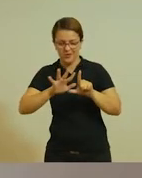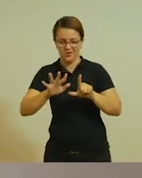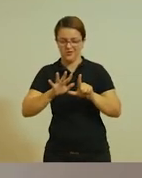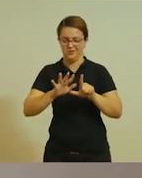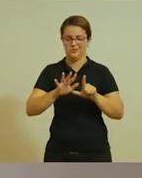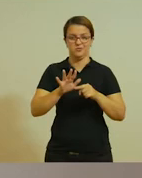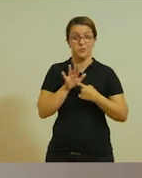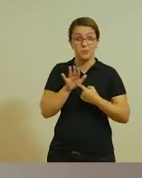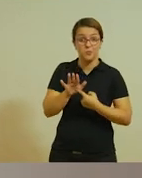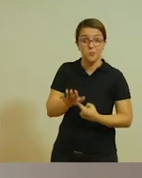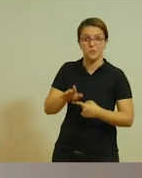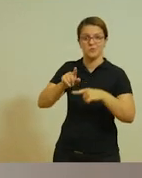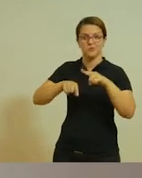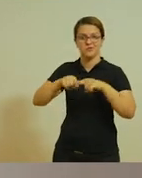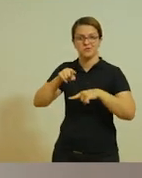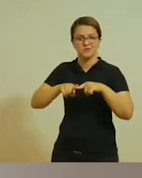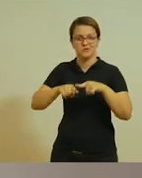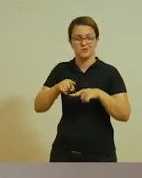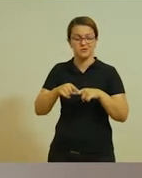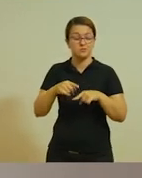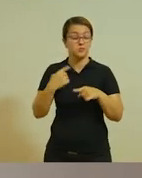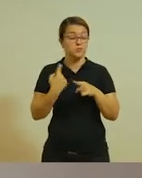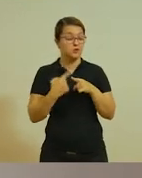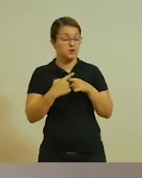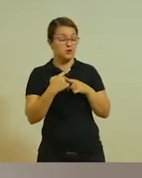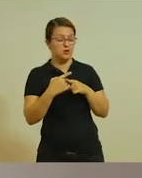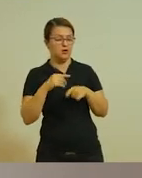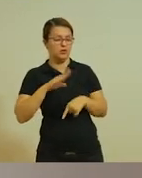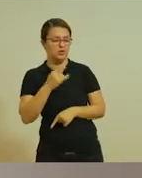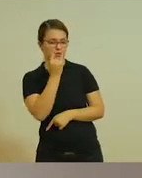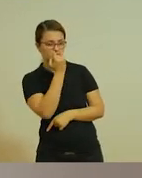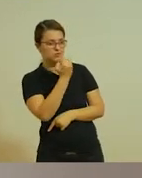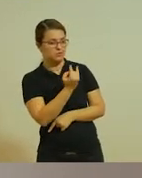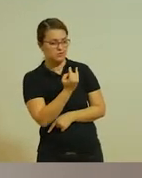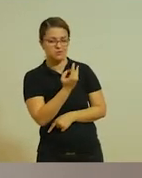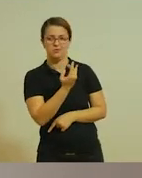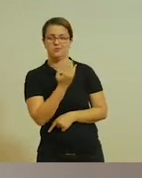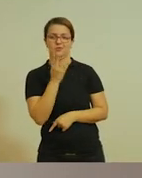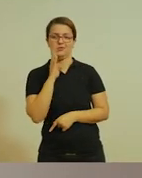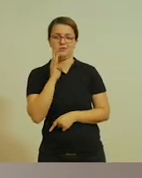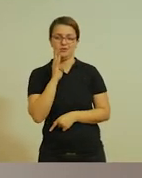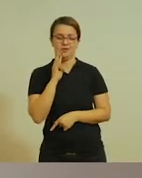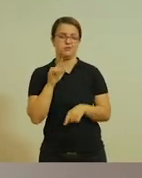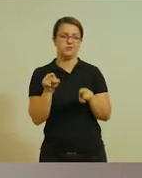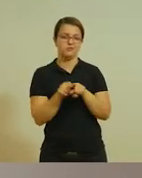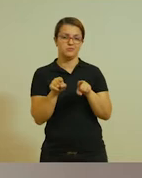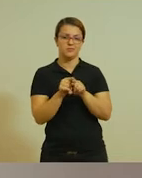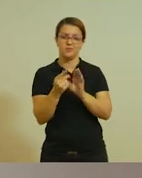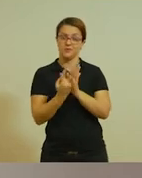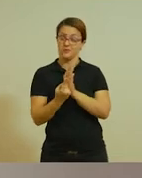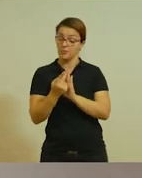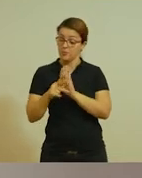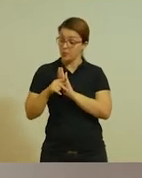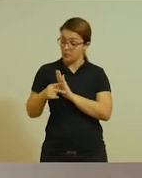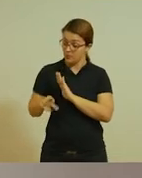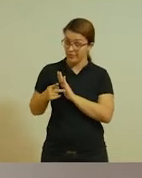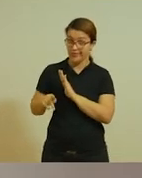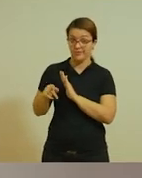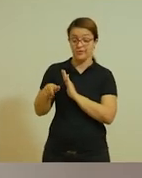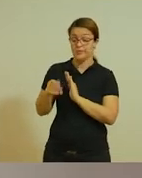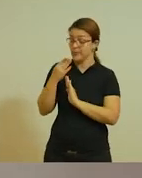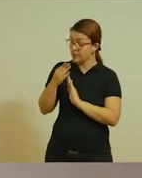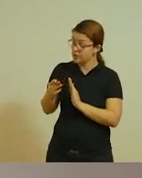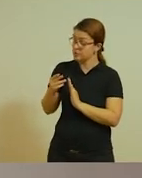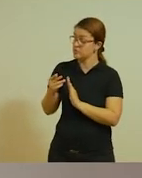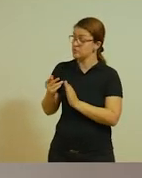você traz alguns brinquedos, ilustra, porque aí fica mais chamativo para a criança. E fica mais legal ainda se você fizer com os desenhos dela. Pede